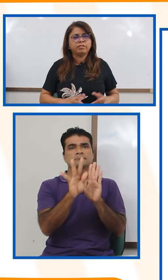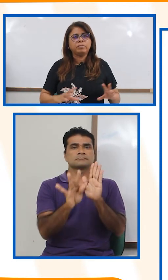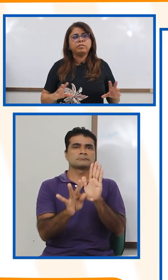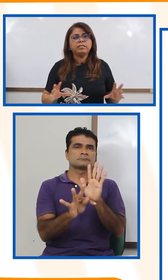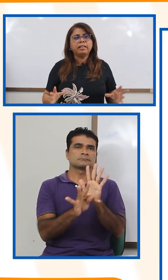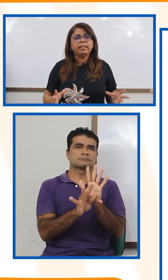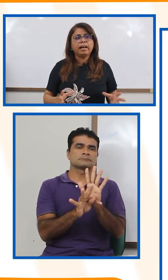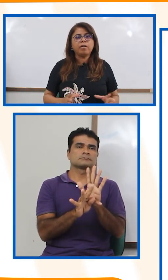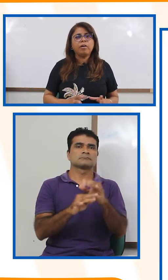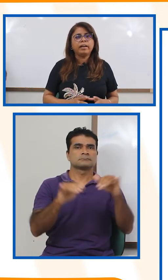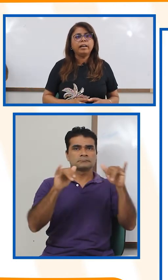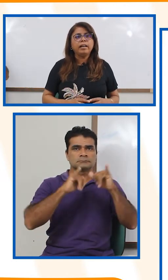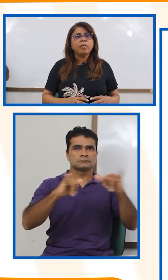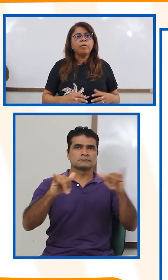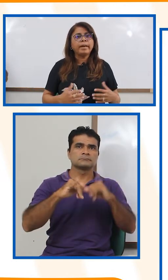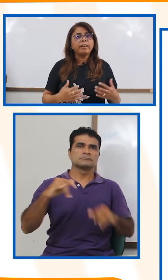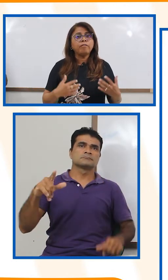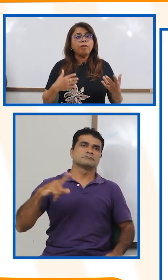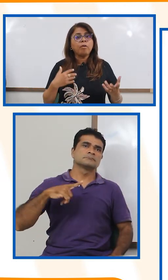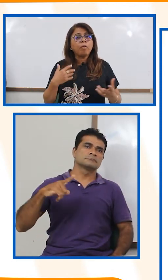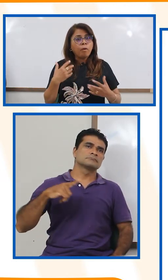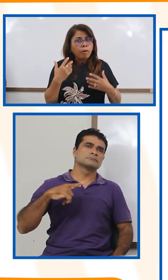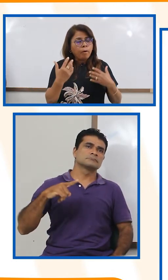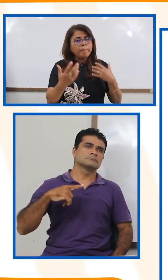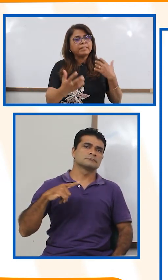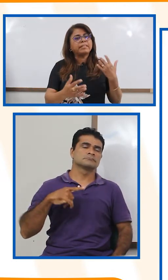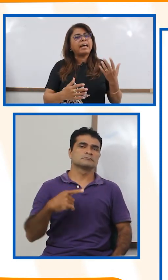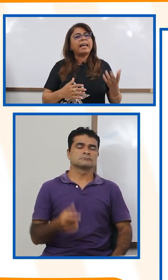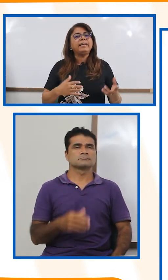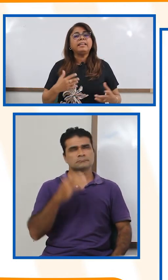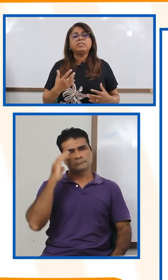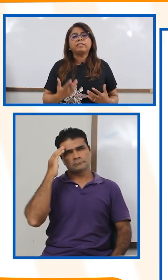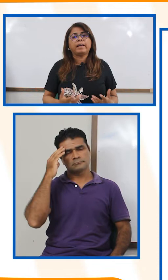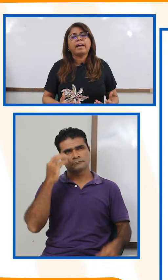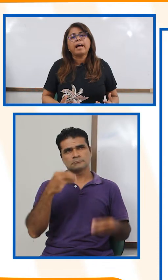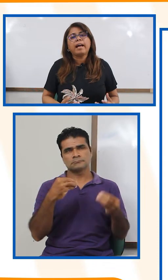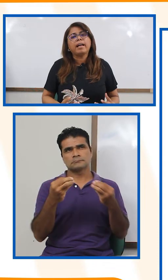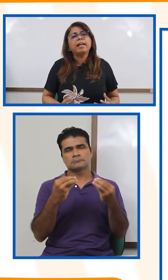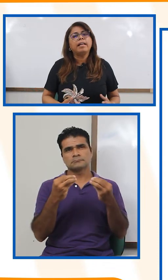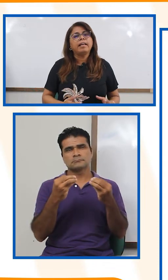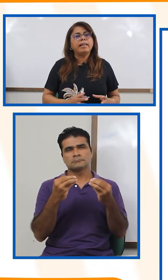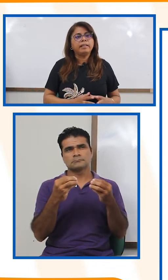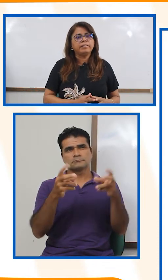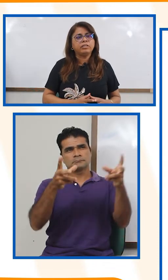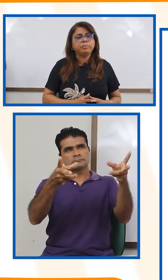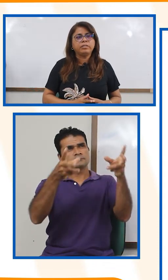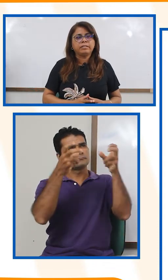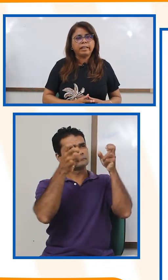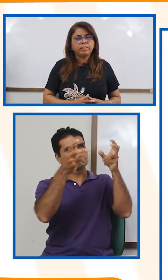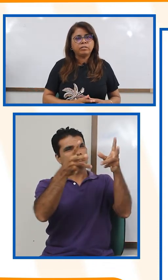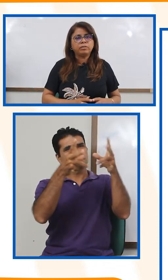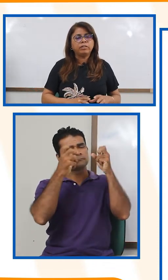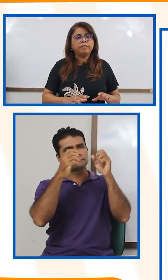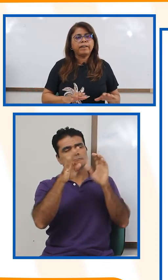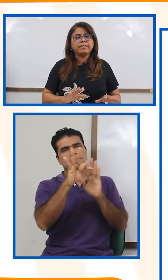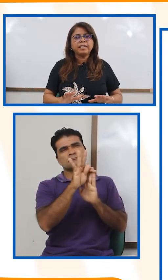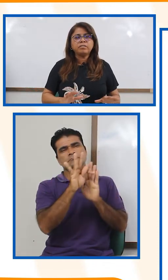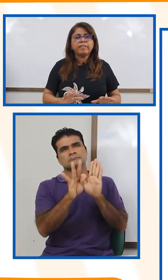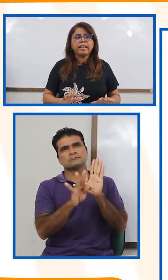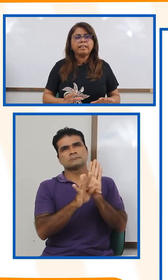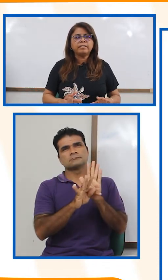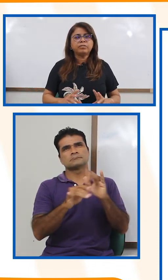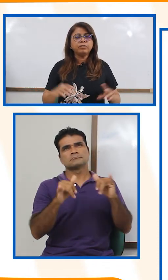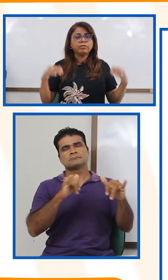apresenta? Nós vamos entender agora como é que eu vou começar a identificar esse tipo de texto e